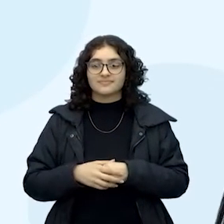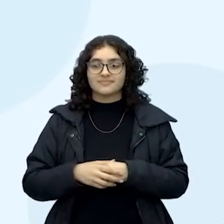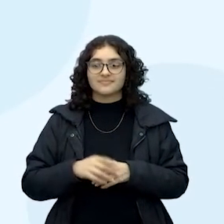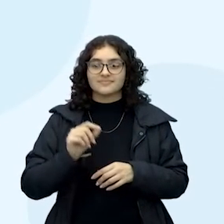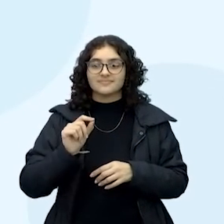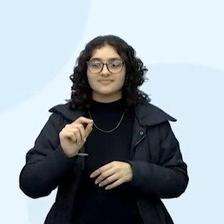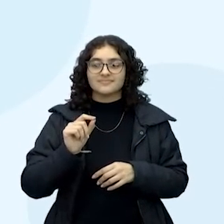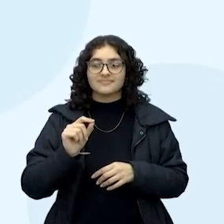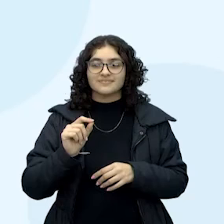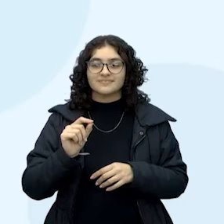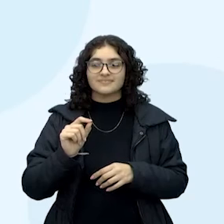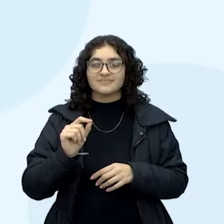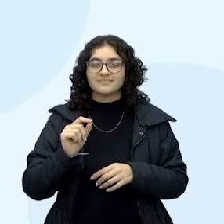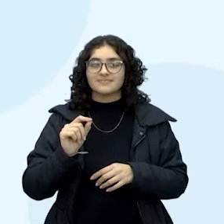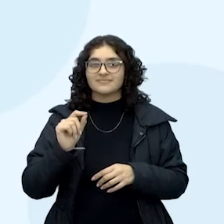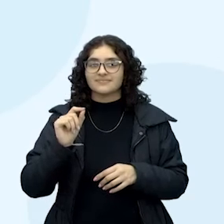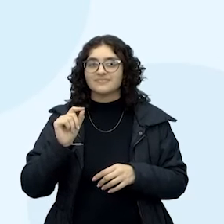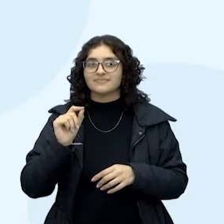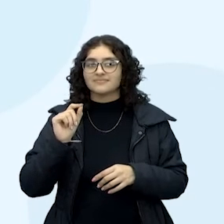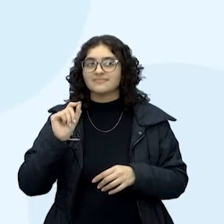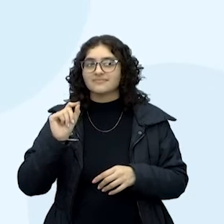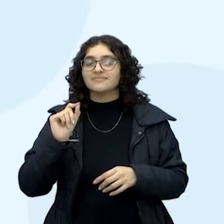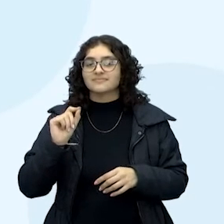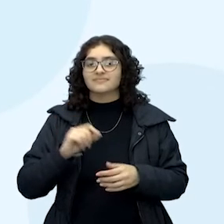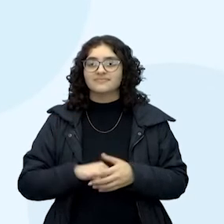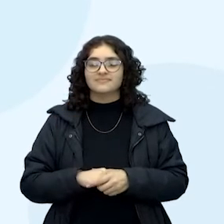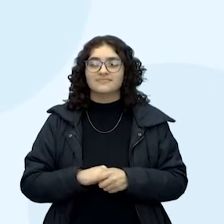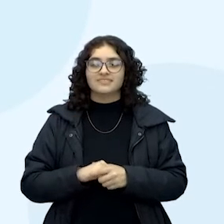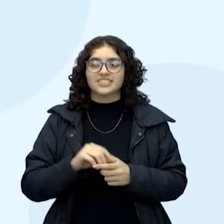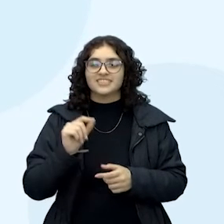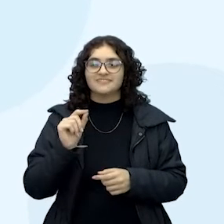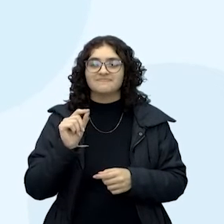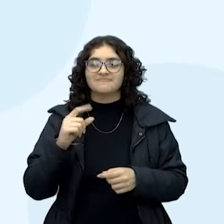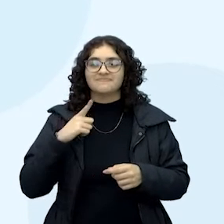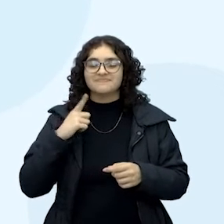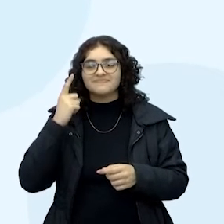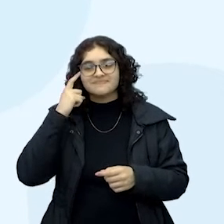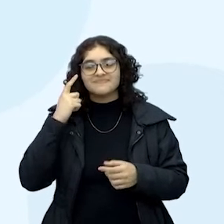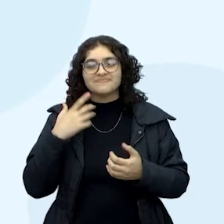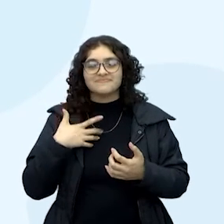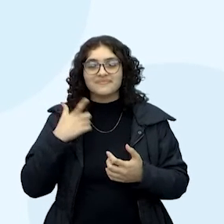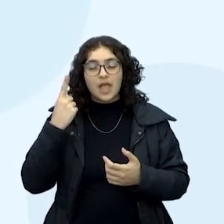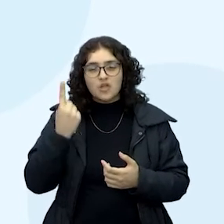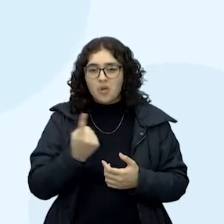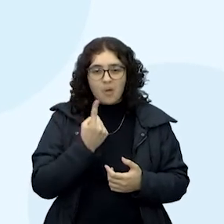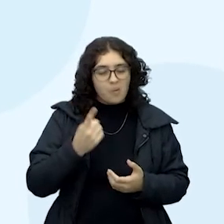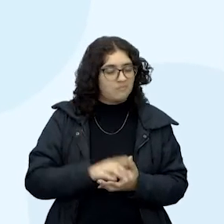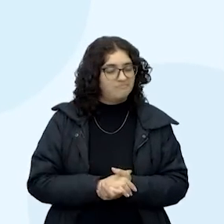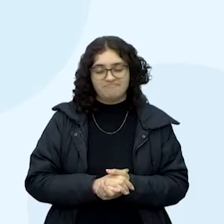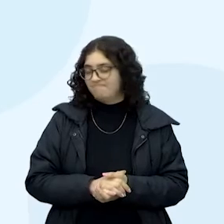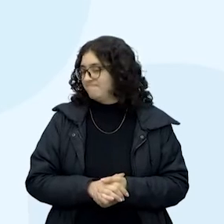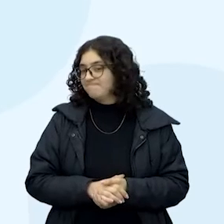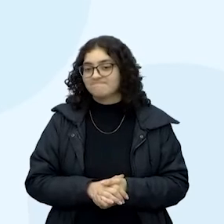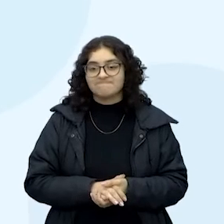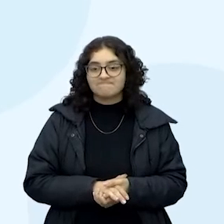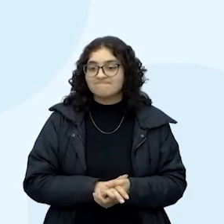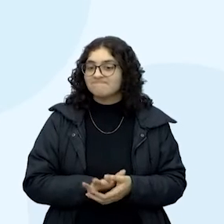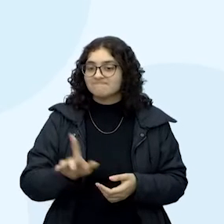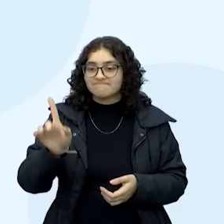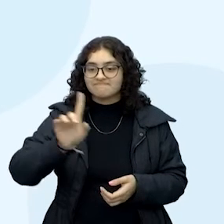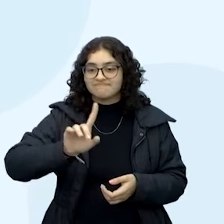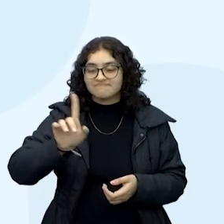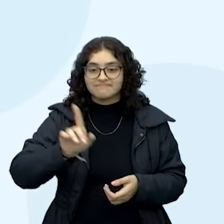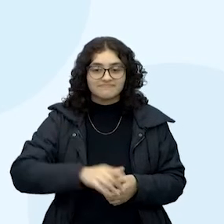componente Pensamento Político e Democracia, mas a gente precisa lembrar que vocês não estão sozinhos, né? Nós não estamos